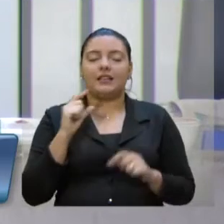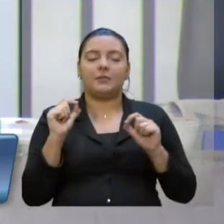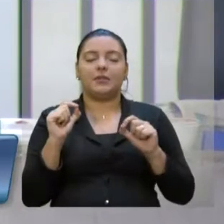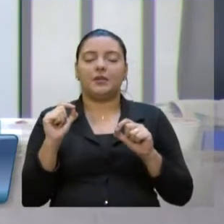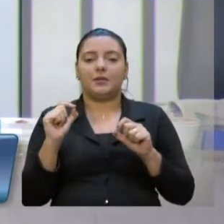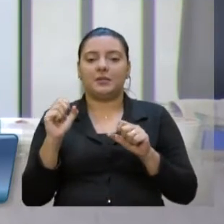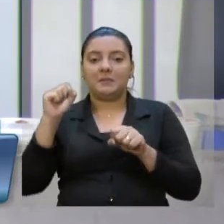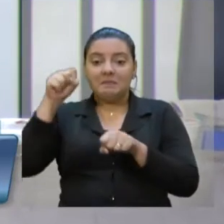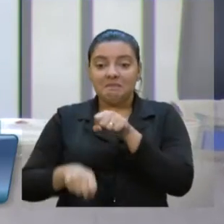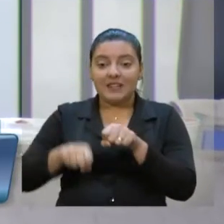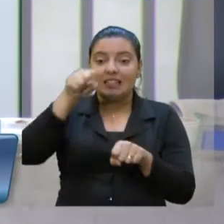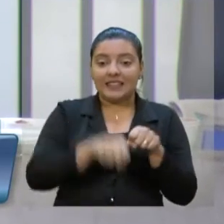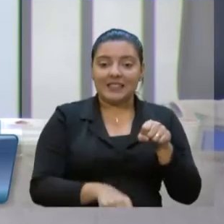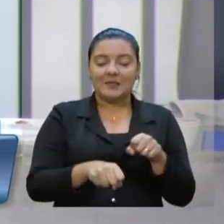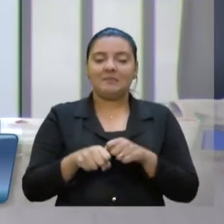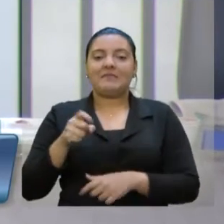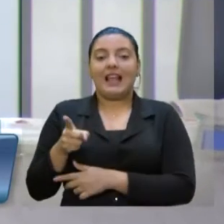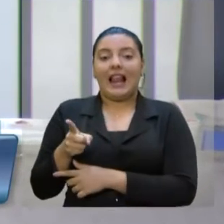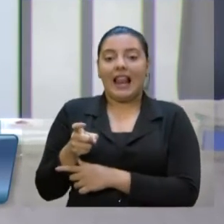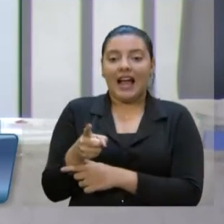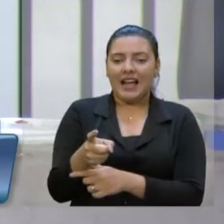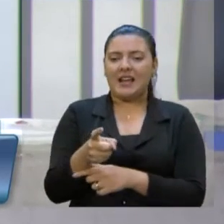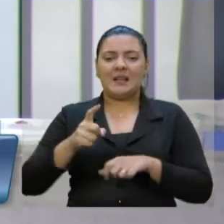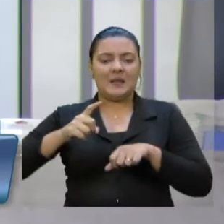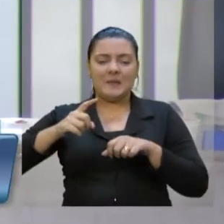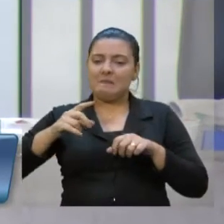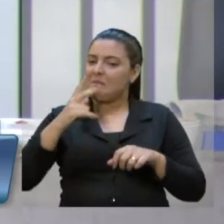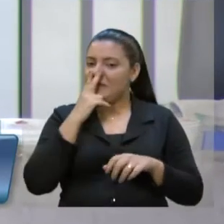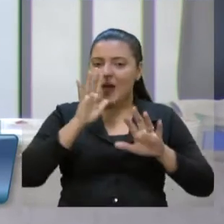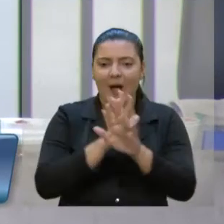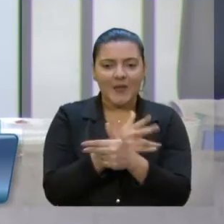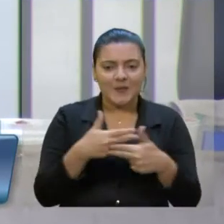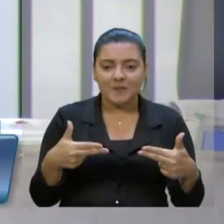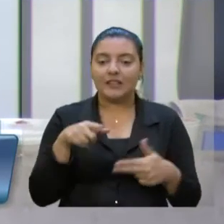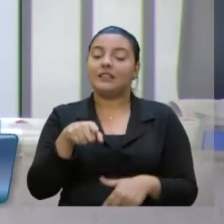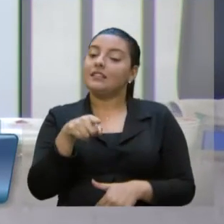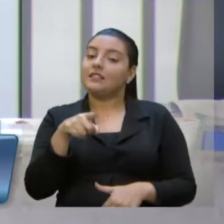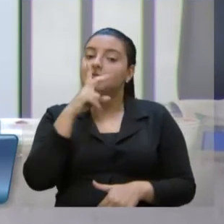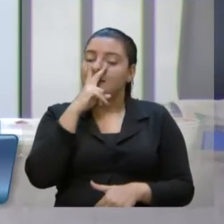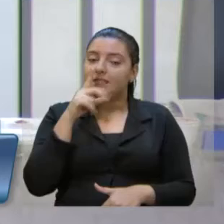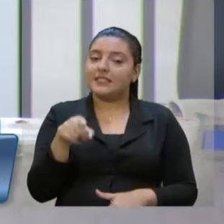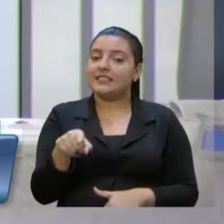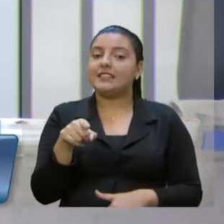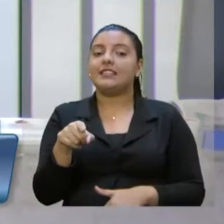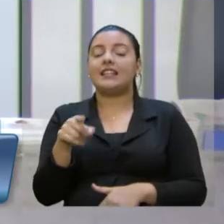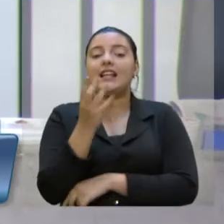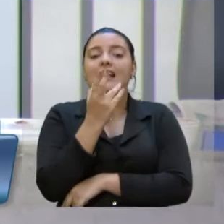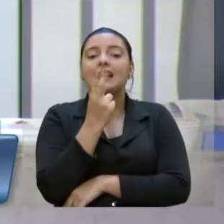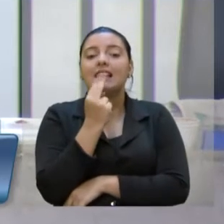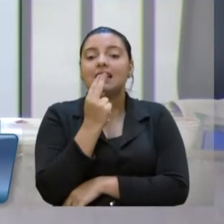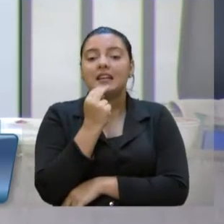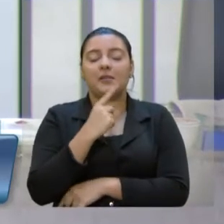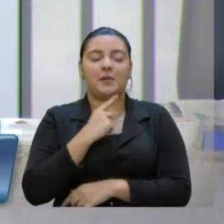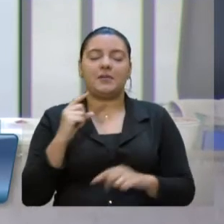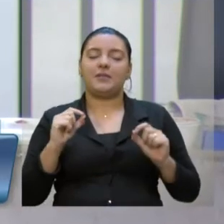que o produtor não importa, o que importa a ele é a produção. Aí aquele alimento, deputada Silvana, que